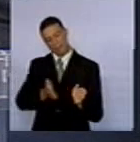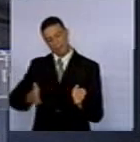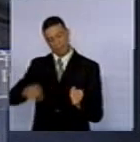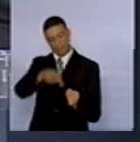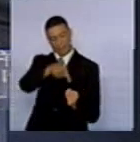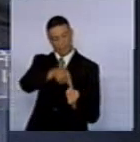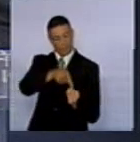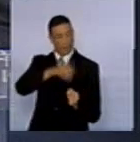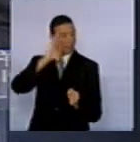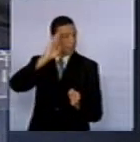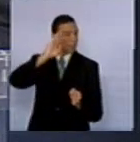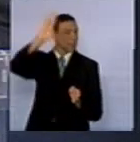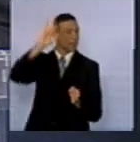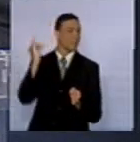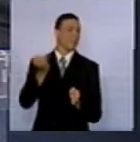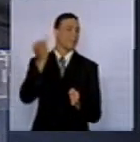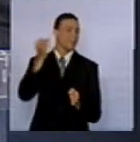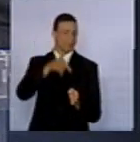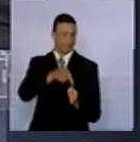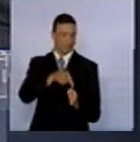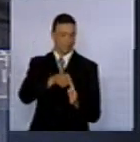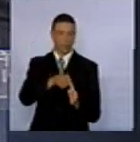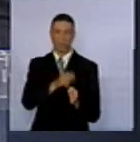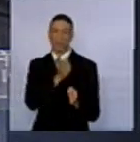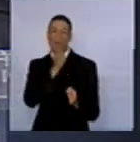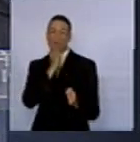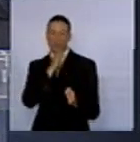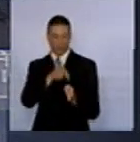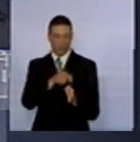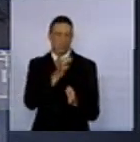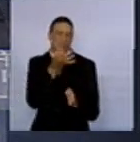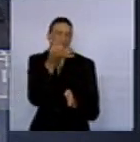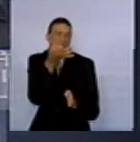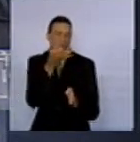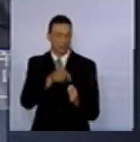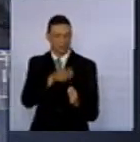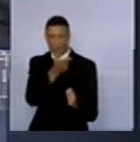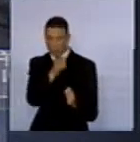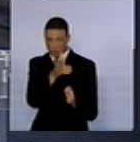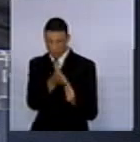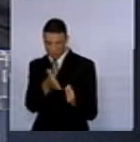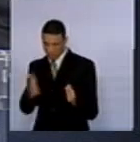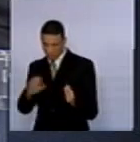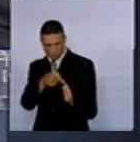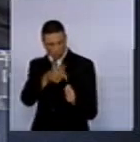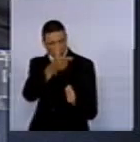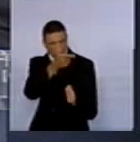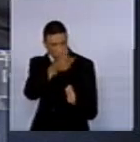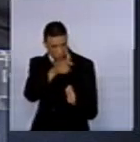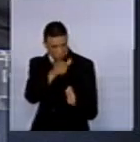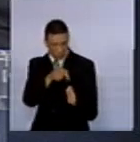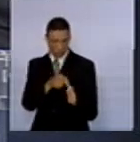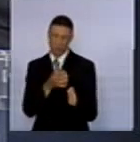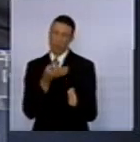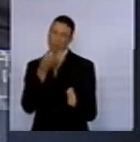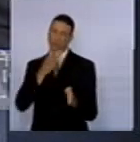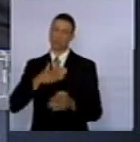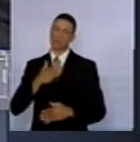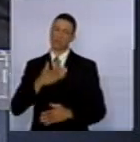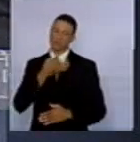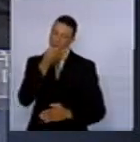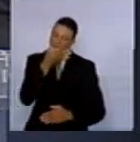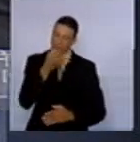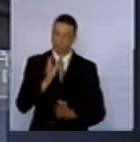Não ter um Marco é pior do que ter um Marco que não seja tão correto Na minha opinião aqui estou dando a minha